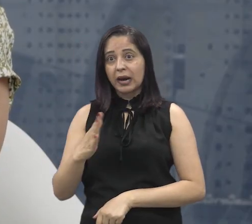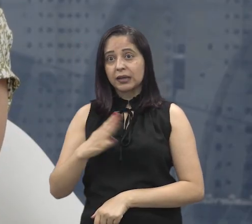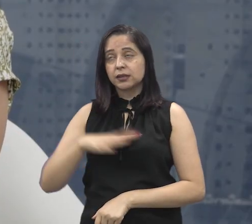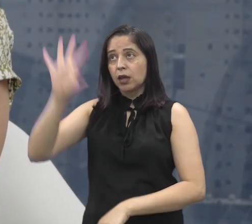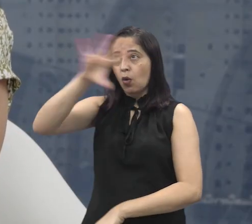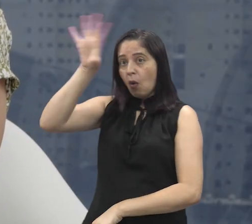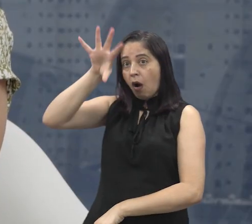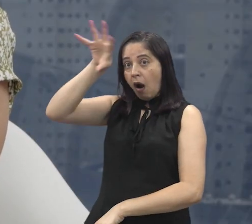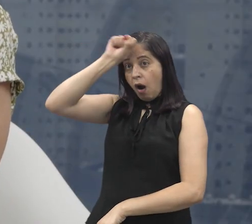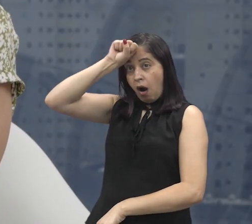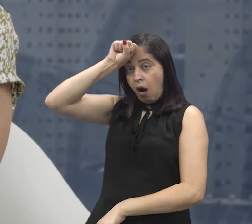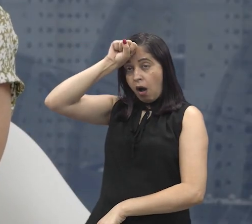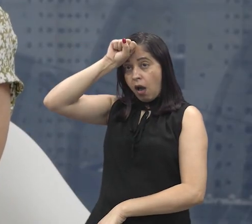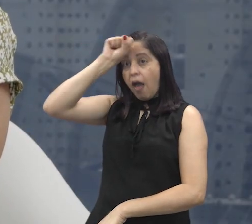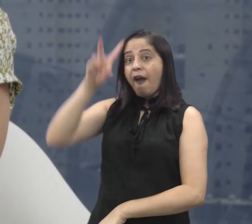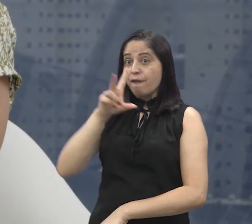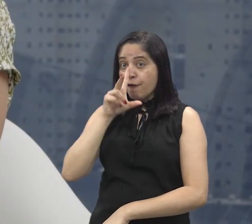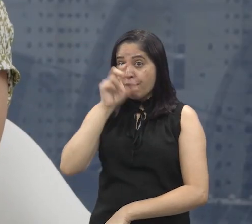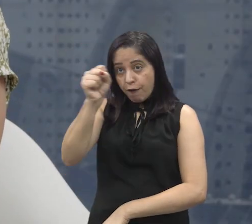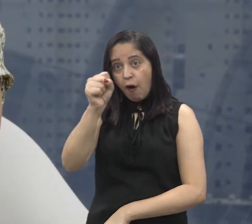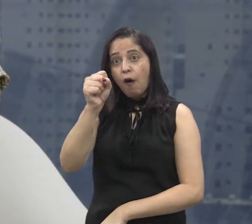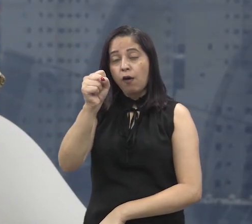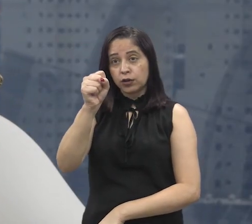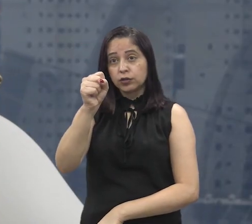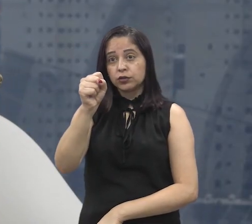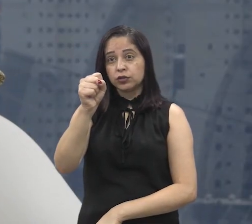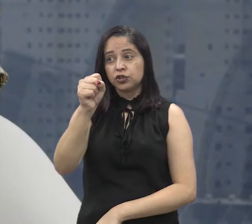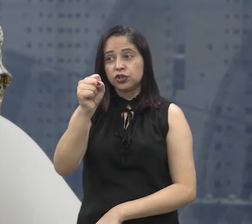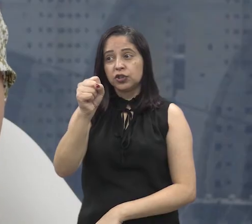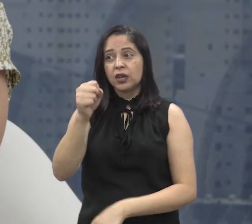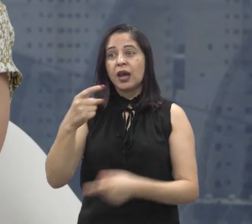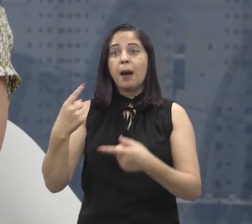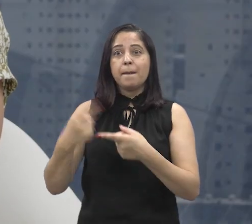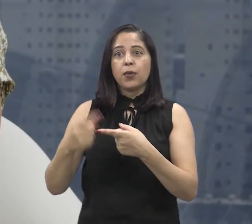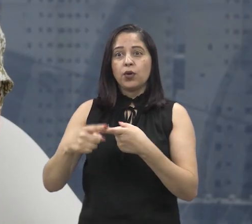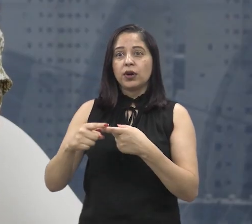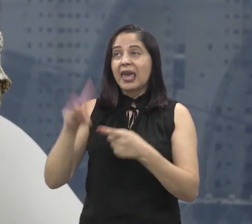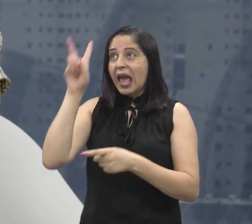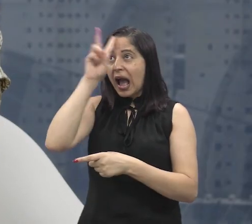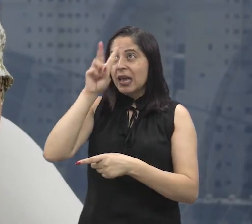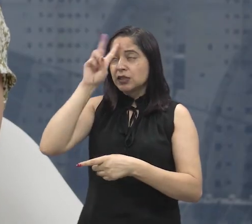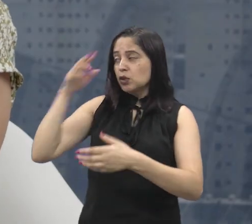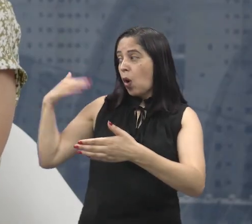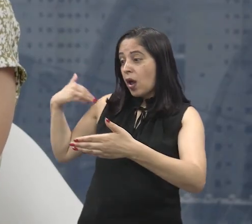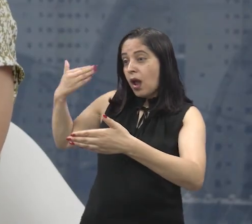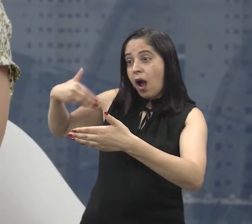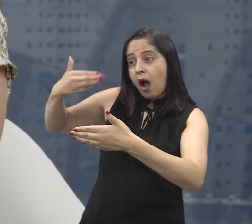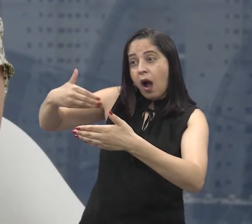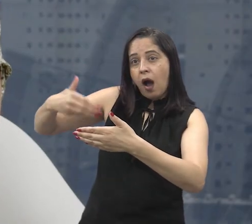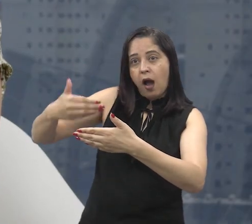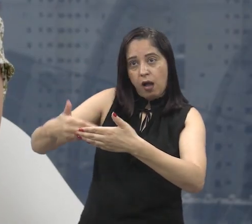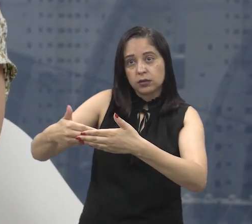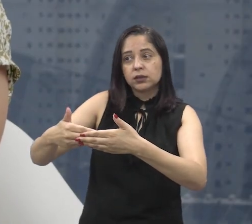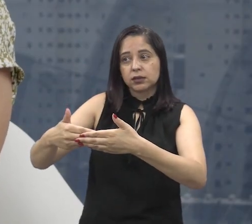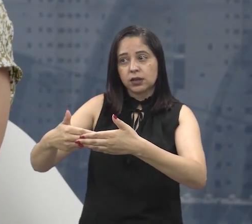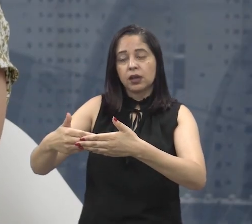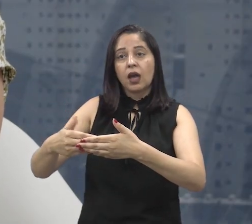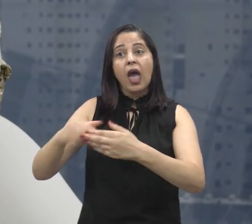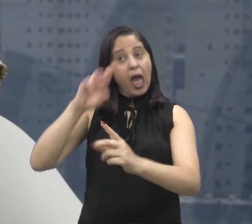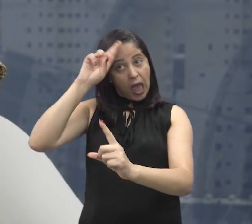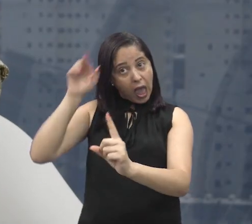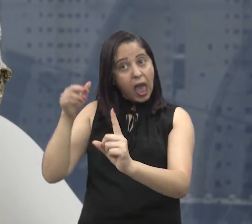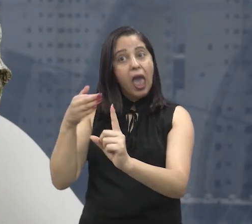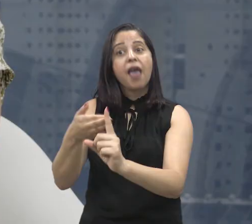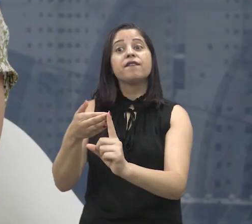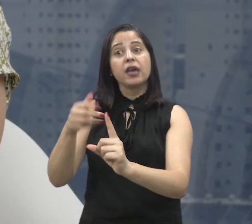nessa região do Vale do Paraíba Paulista, por sua história, não poderia ser diferente. E ela é tão muito forte, ela é